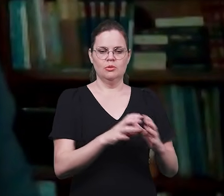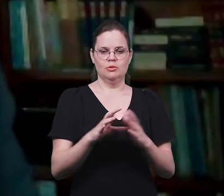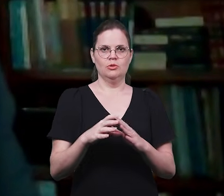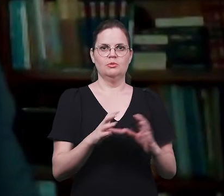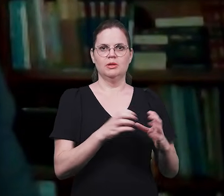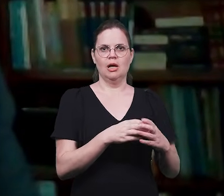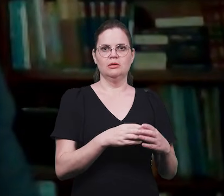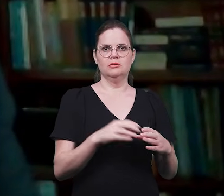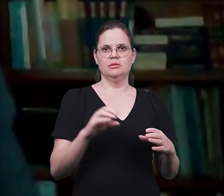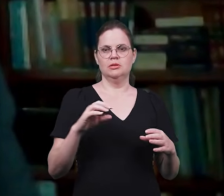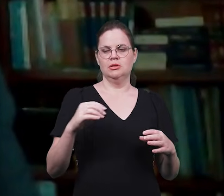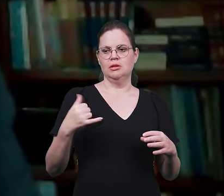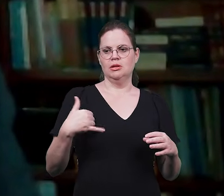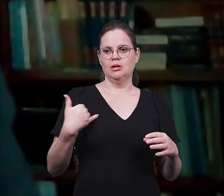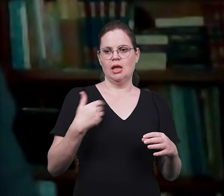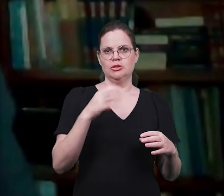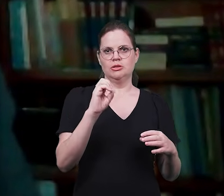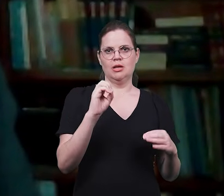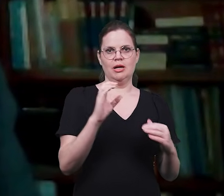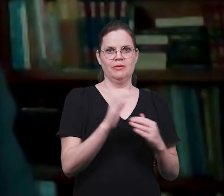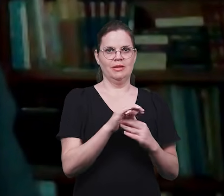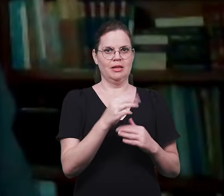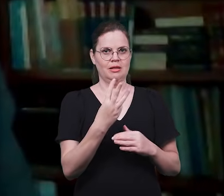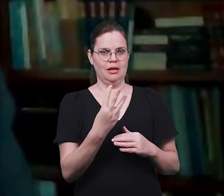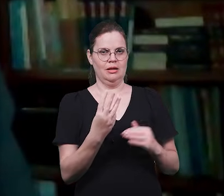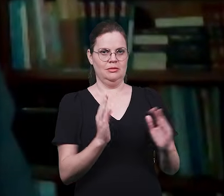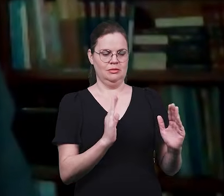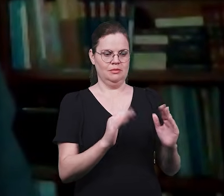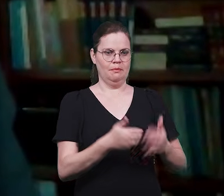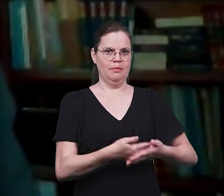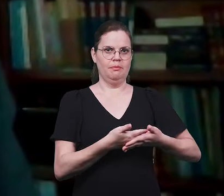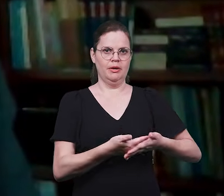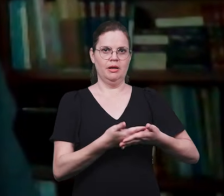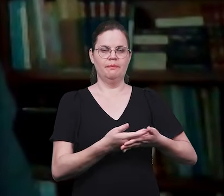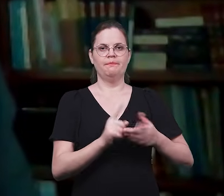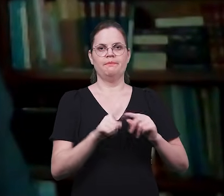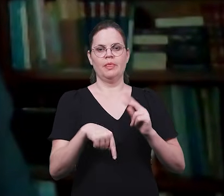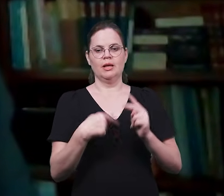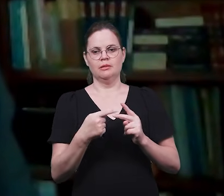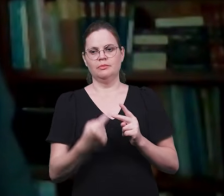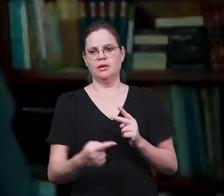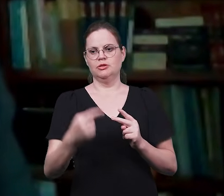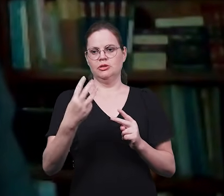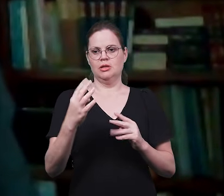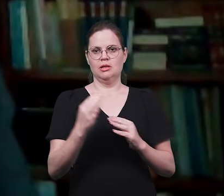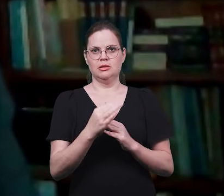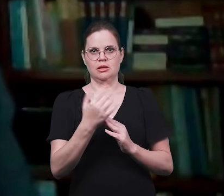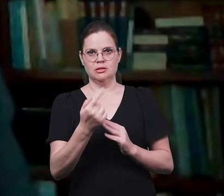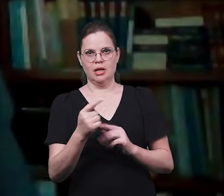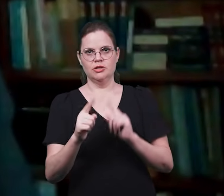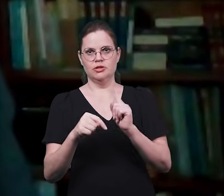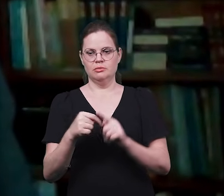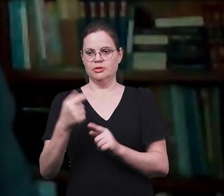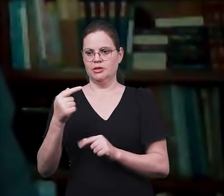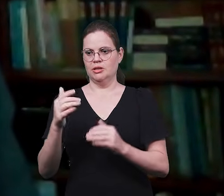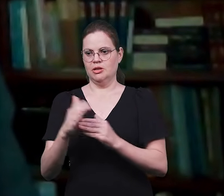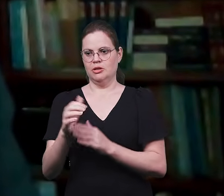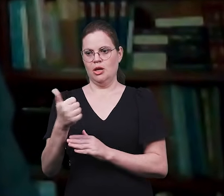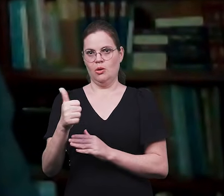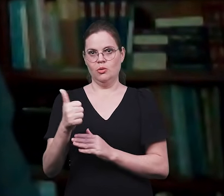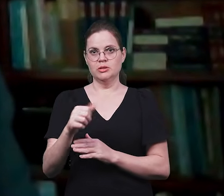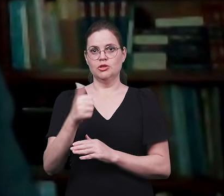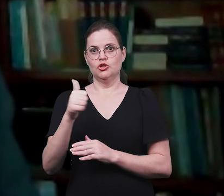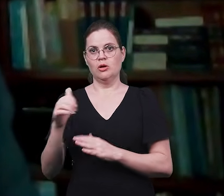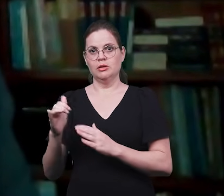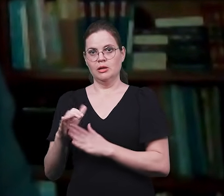a classe de 0 a 3 anos, eles começam a aprender, a classe de 3 a 7, de 7